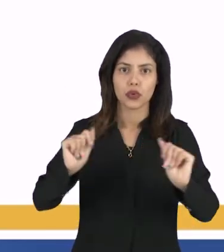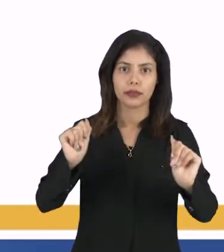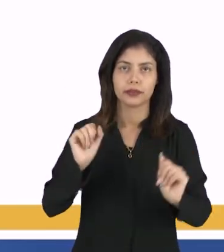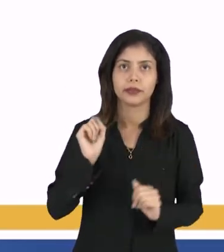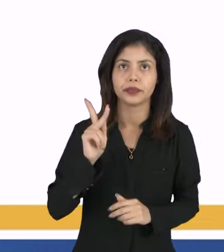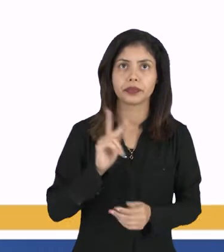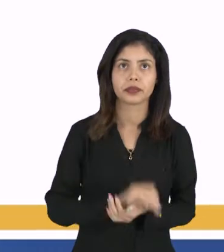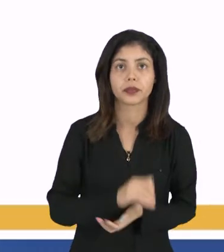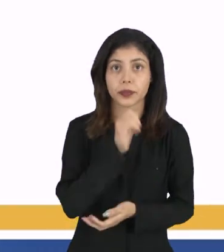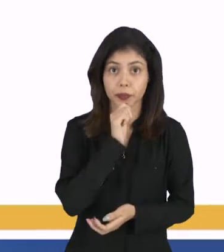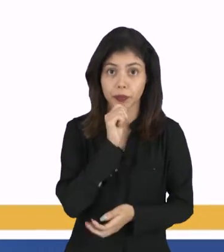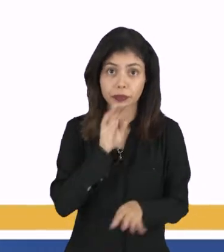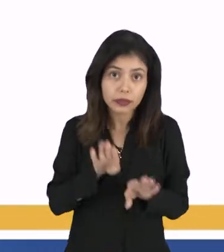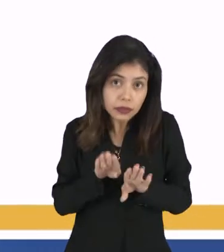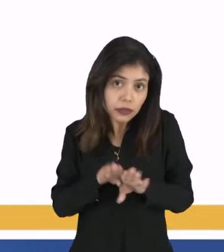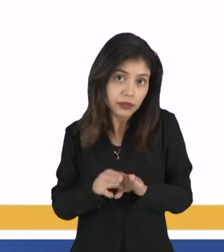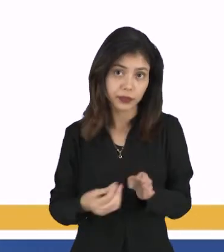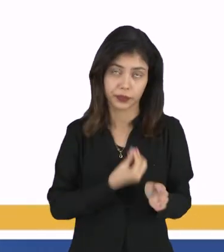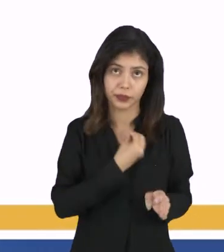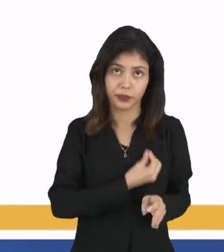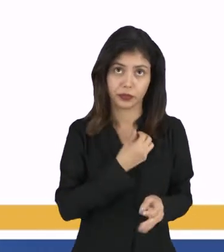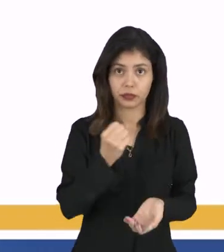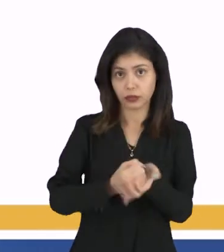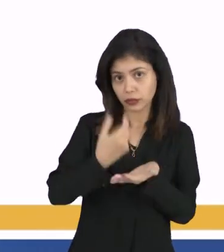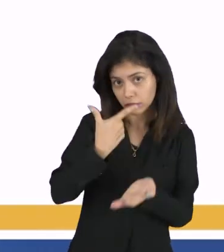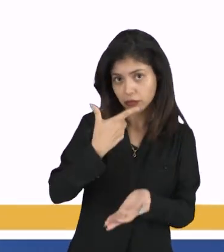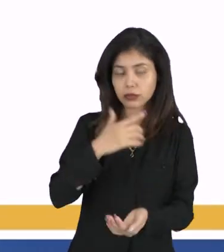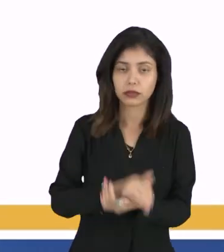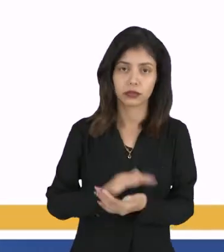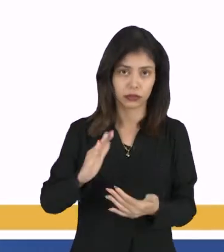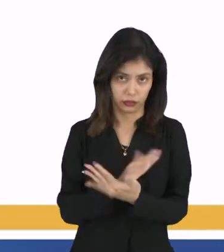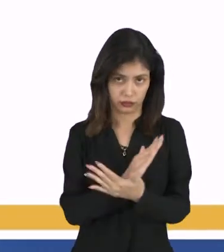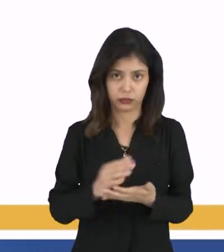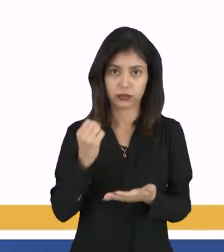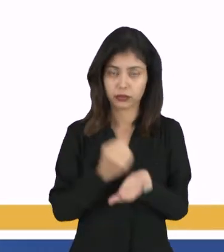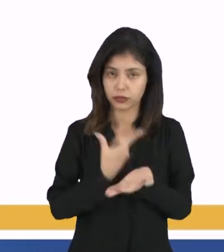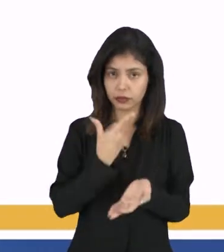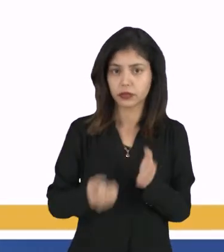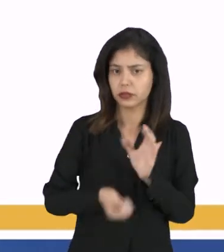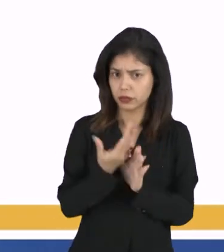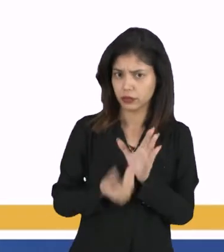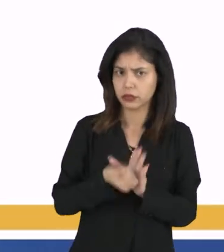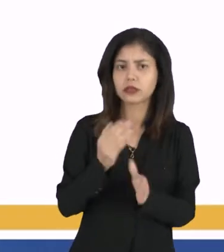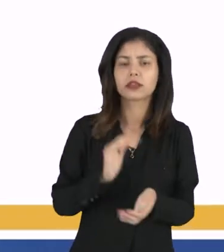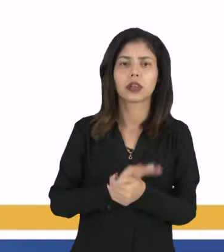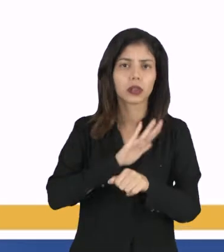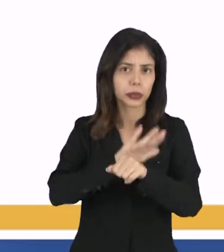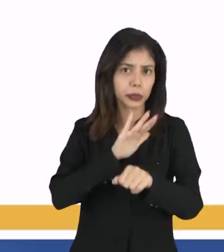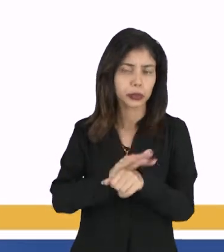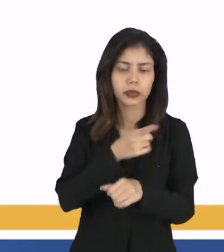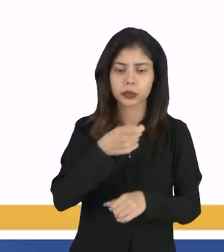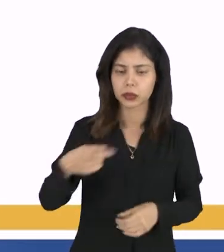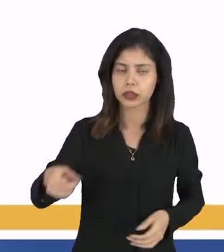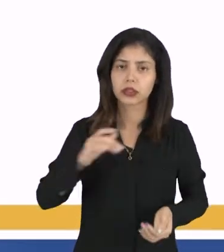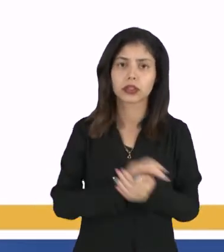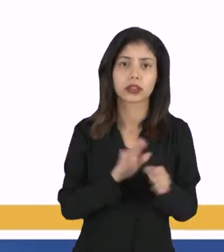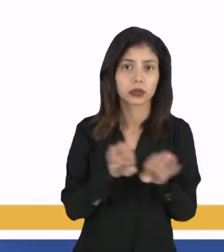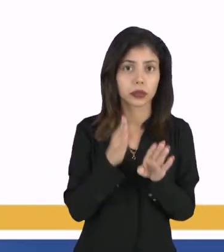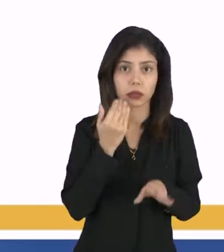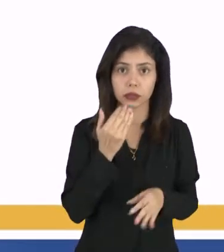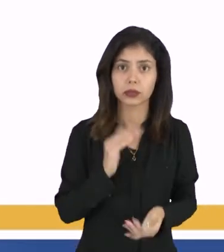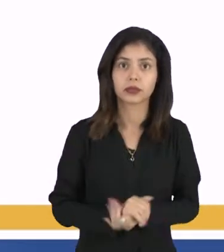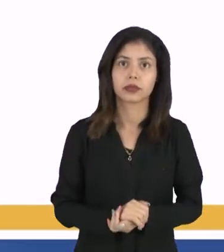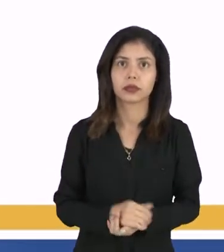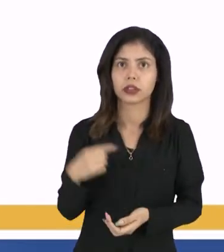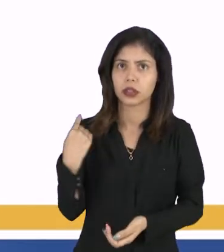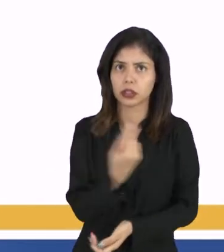decomposição, tá? Além disso, as bactérias estão presentes em medicamentos. Alguns medicamentos são produzidos com a ajuda de bactérias e também de